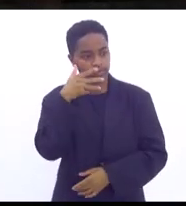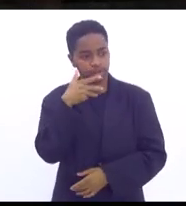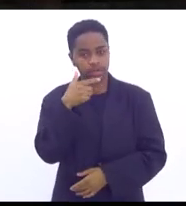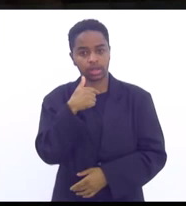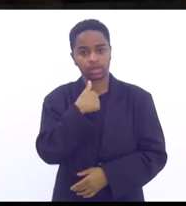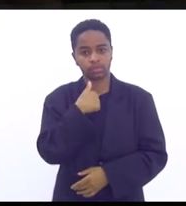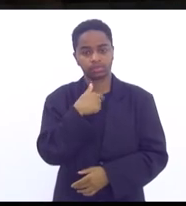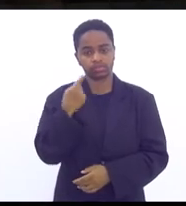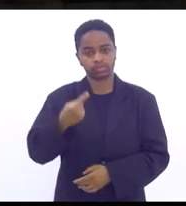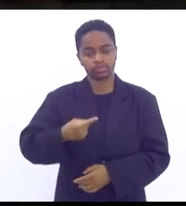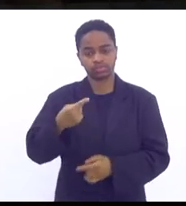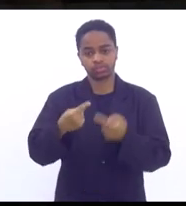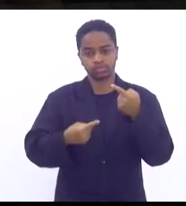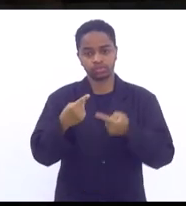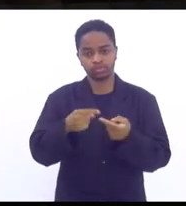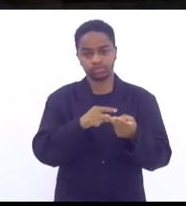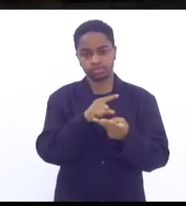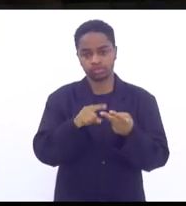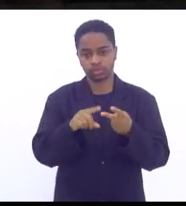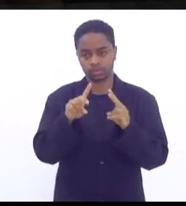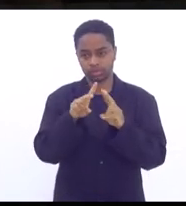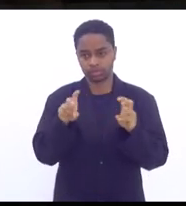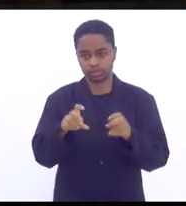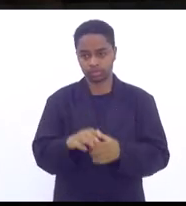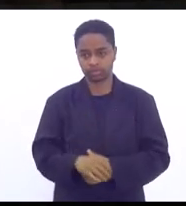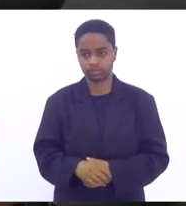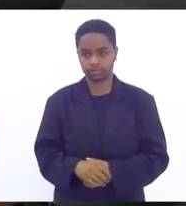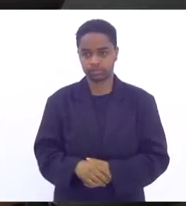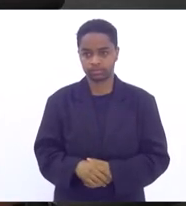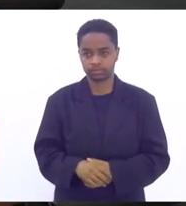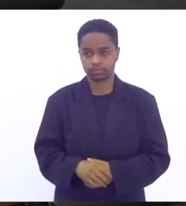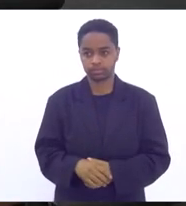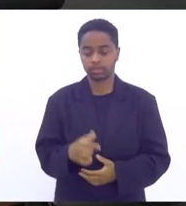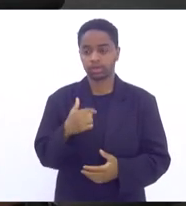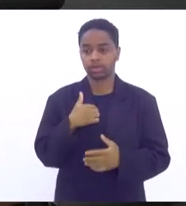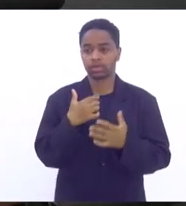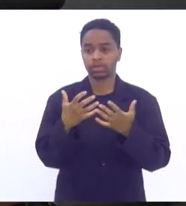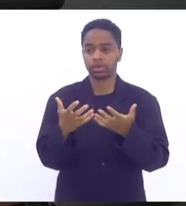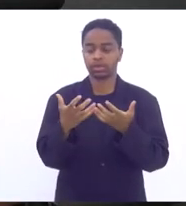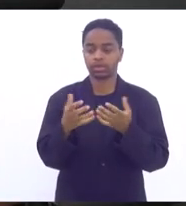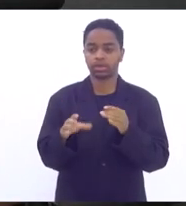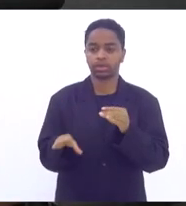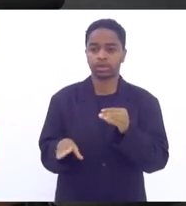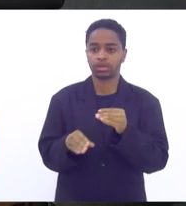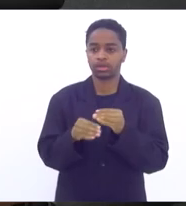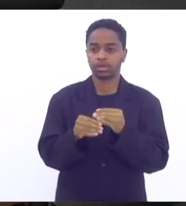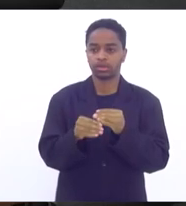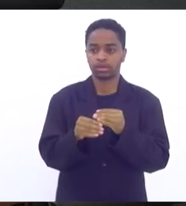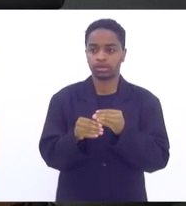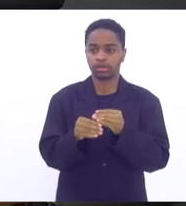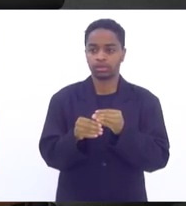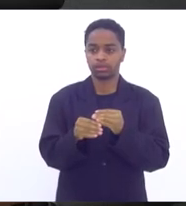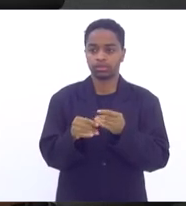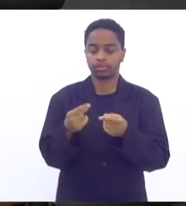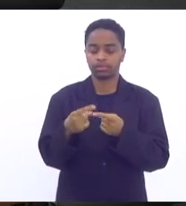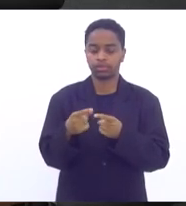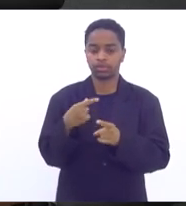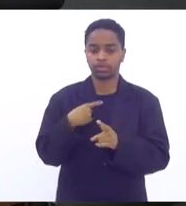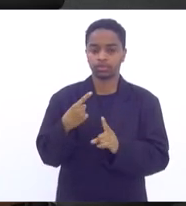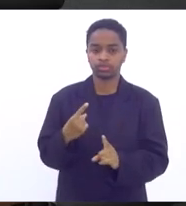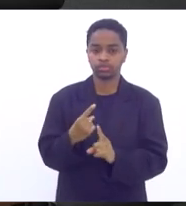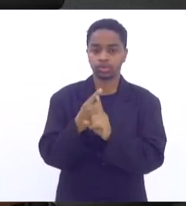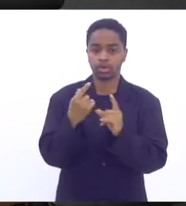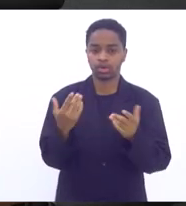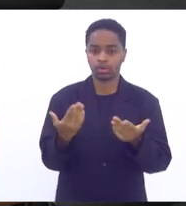segundo tema. Não, deputado, só para acrescentar, disputam nesse instante o Ministério da